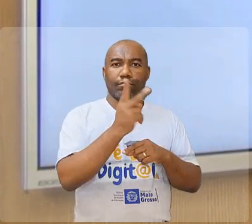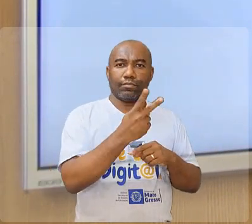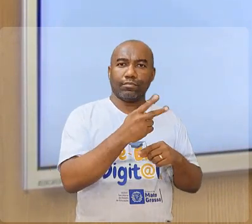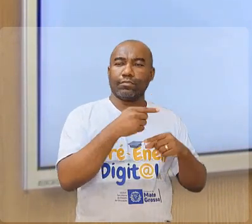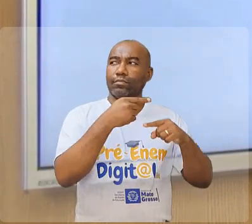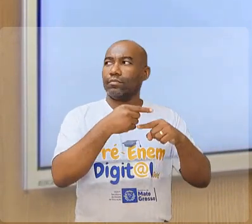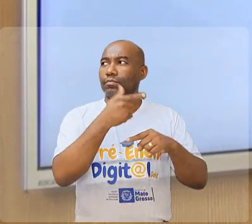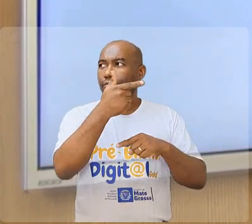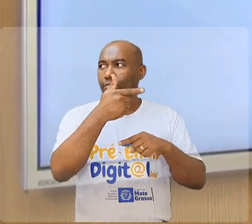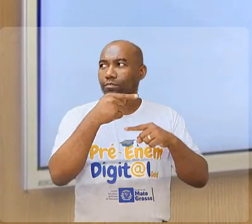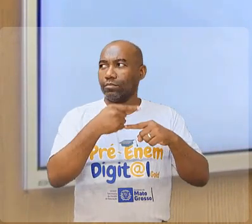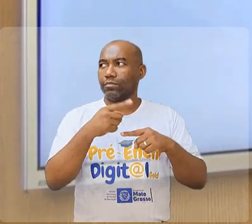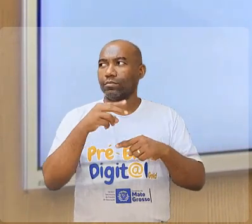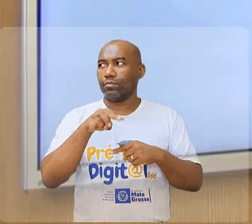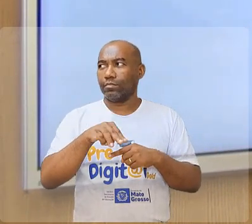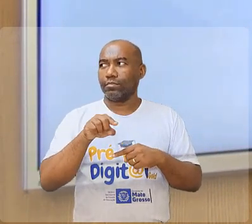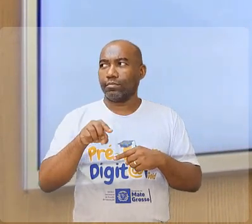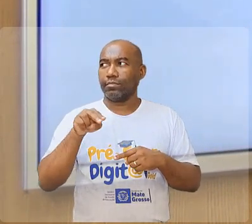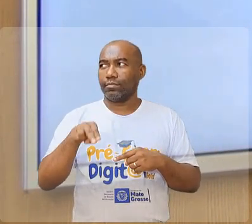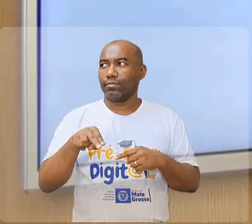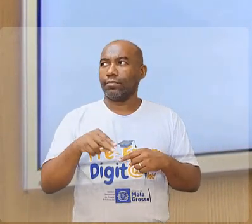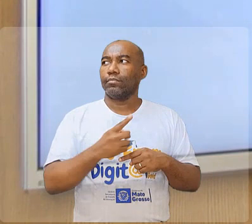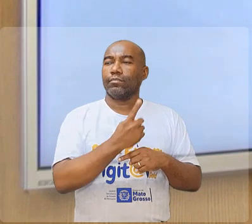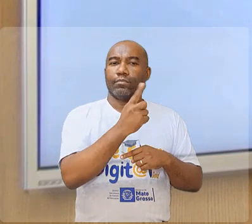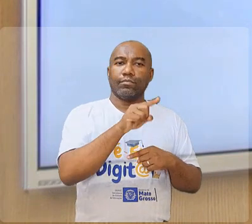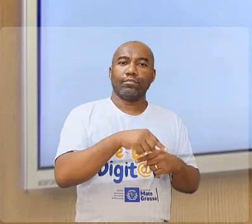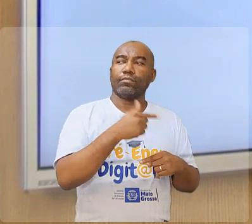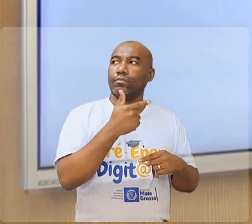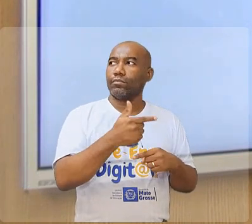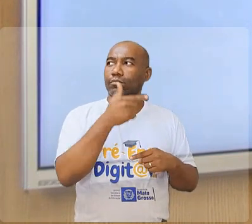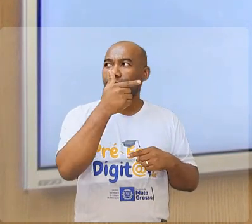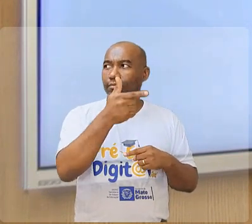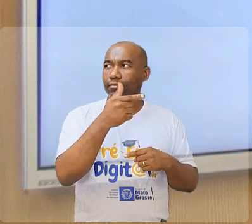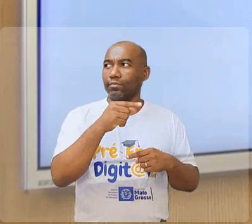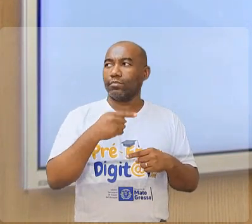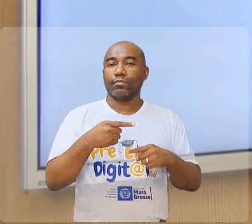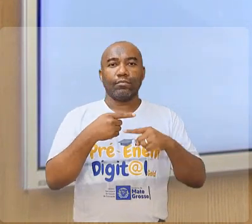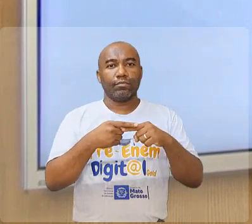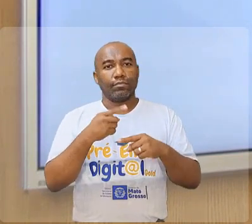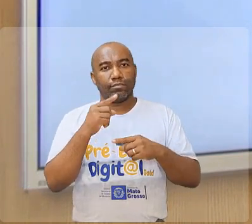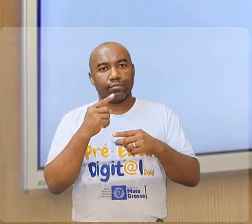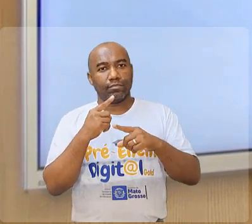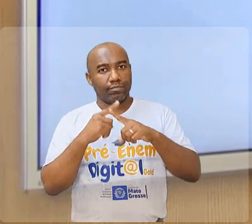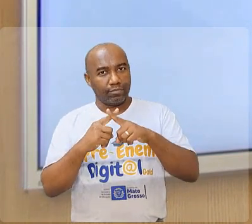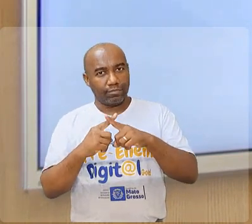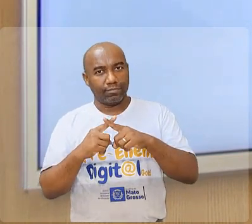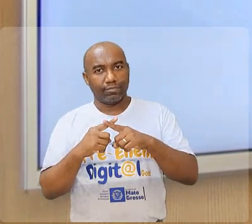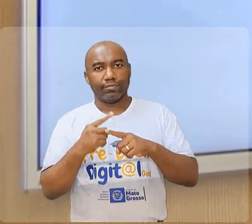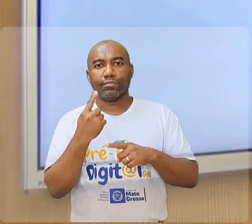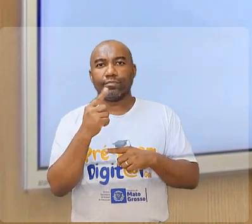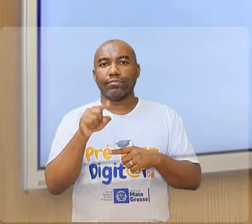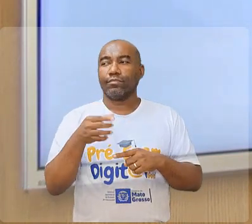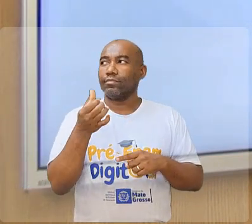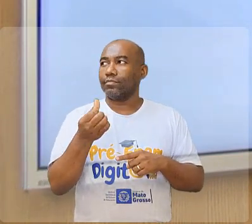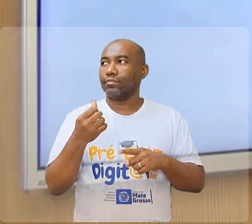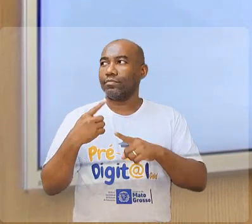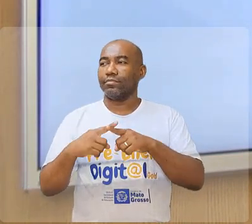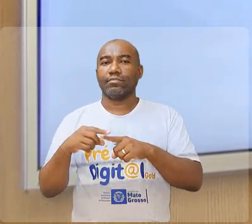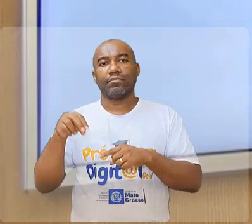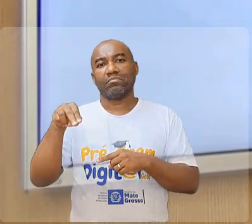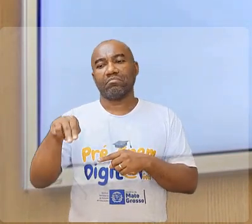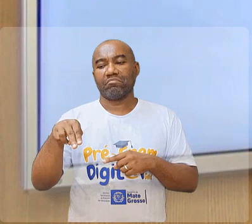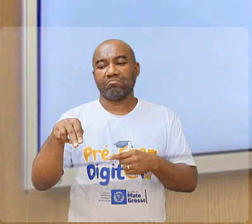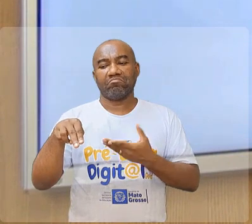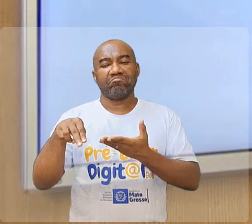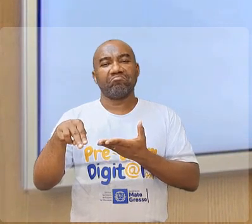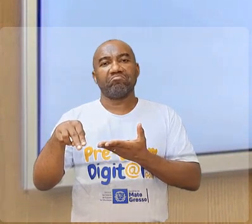1,2 ao quadrado é igual a 1,6 x o n só que o n eu